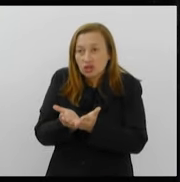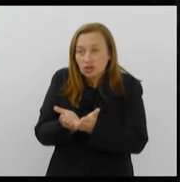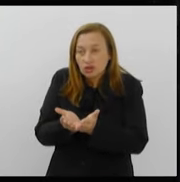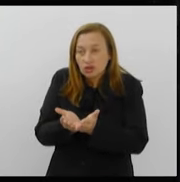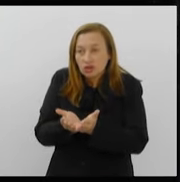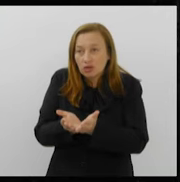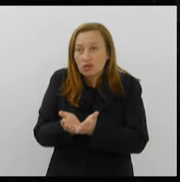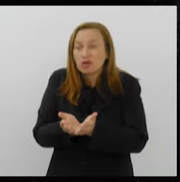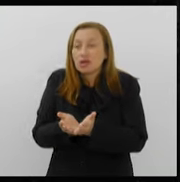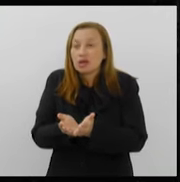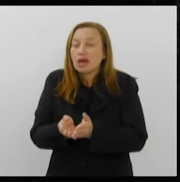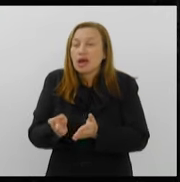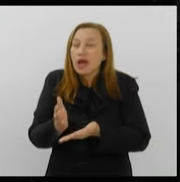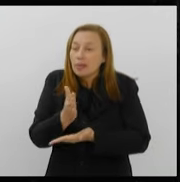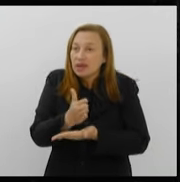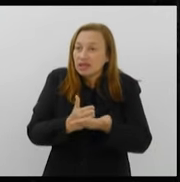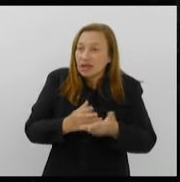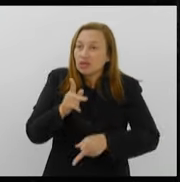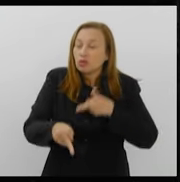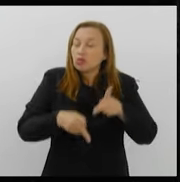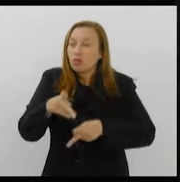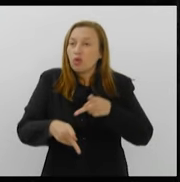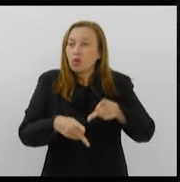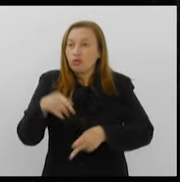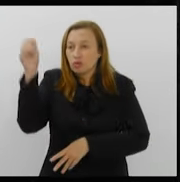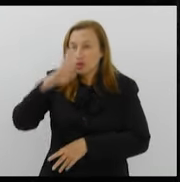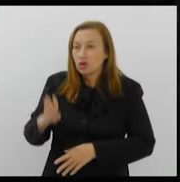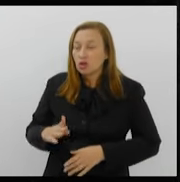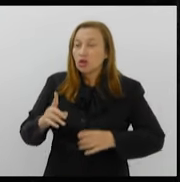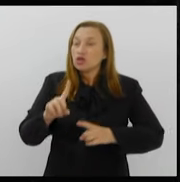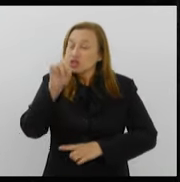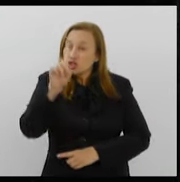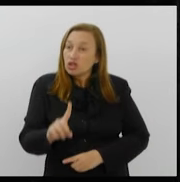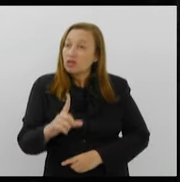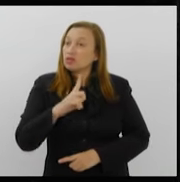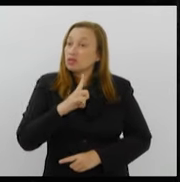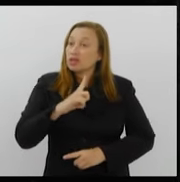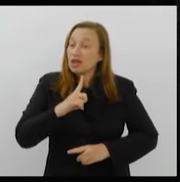da população brasileira, têm o direito de expressar